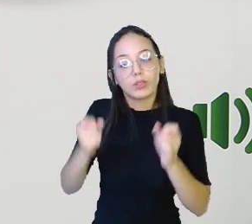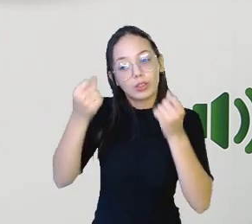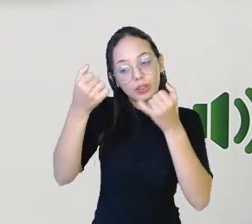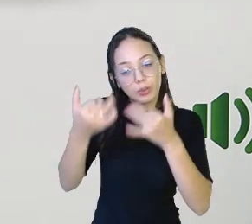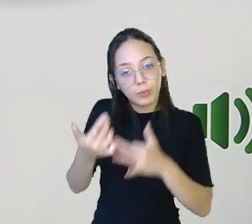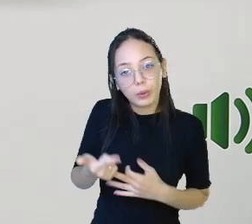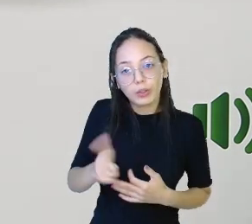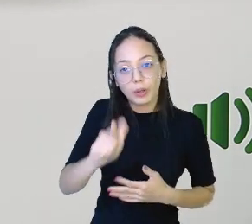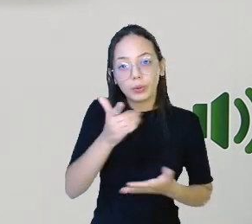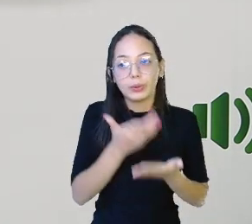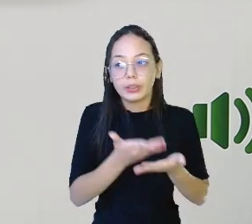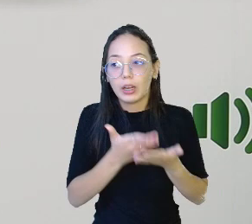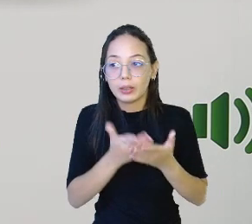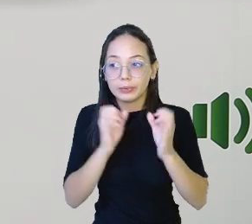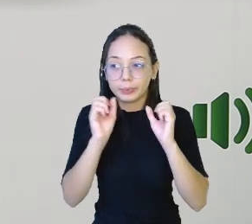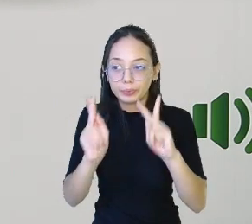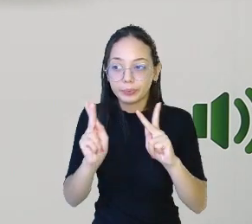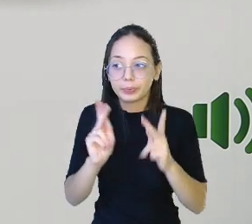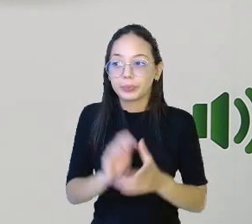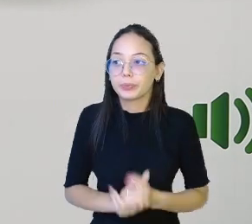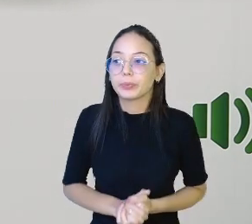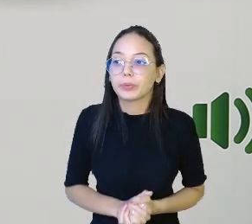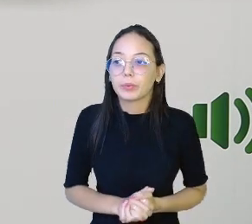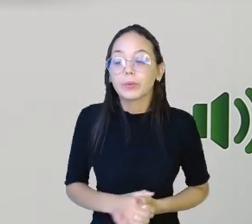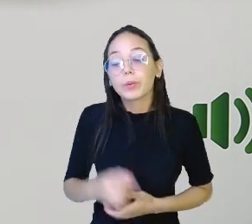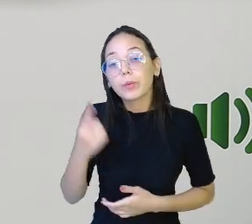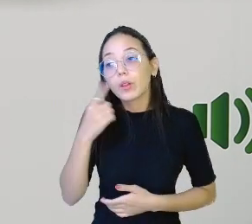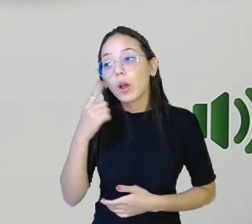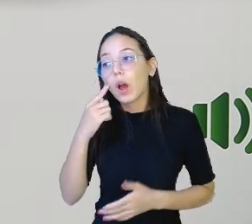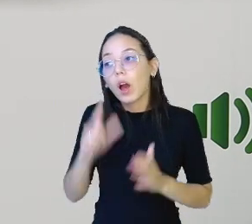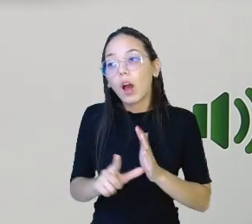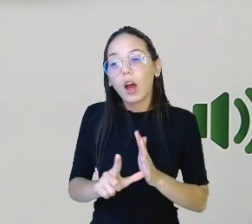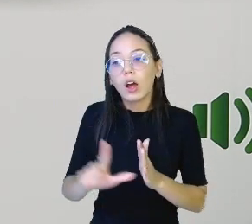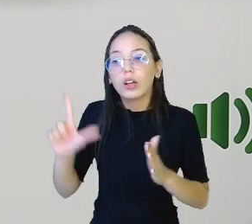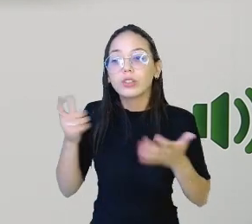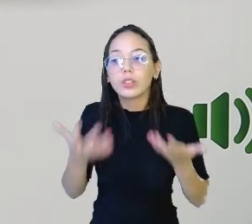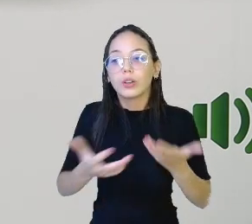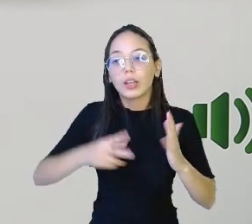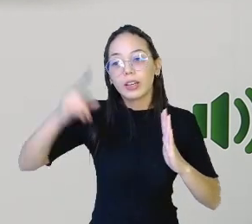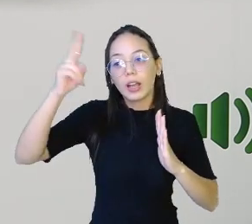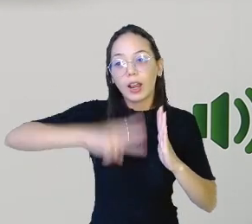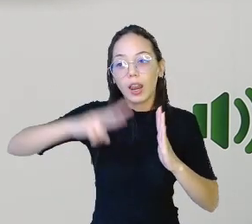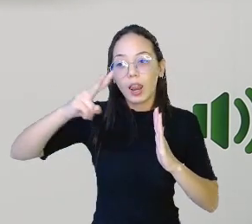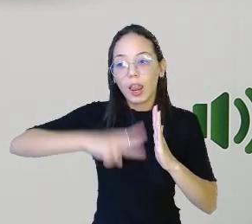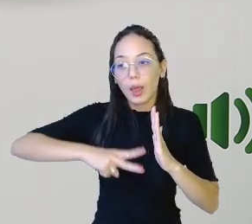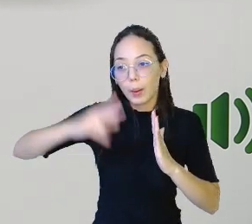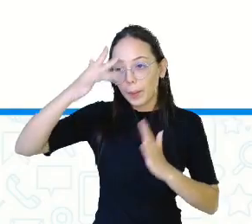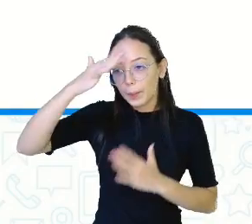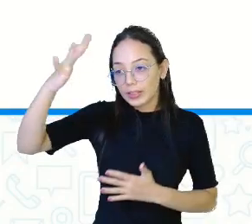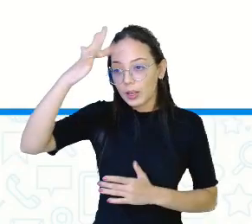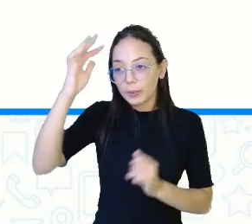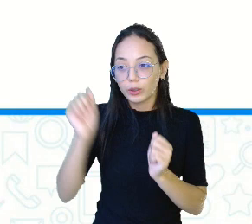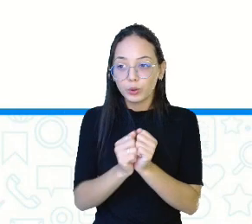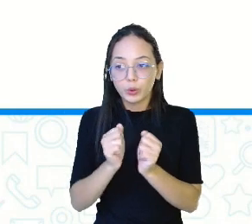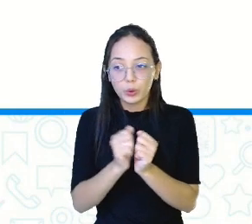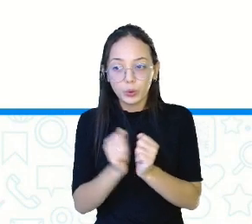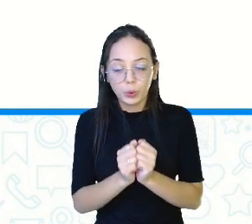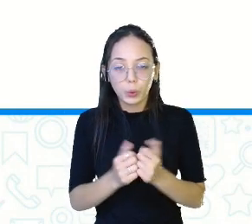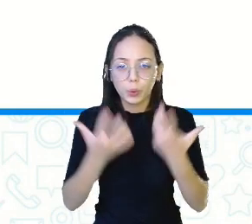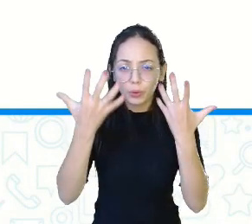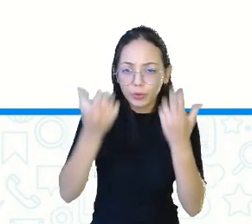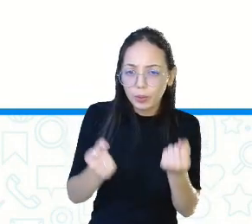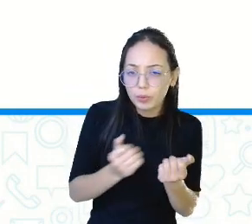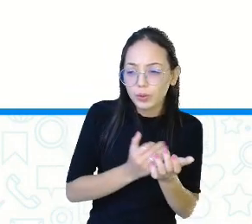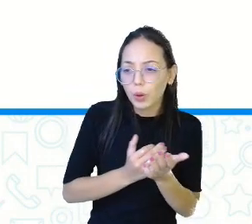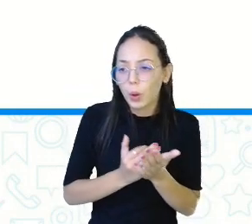próxima aula. Antes de iniciar o conteúdo, eu queria te convidar a ler esse pensamento comigo. Lê comigo, vamos